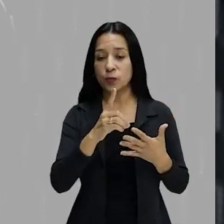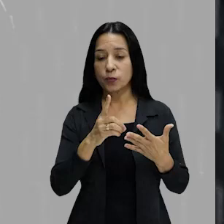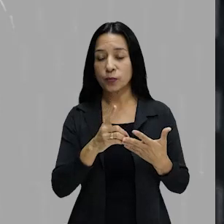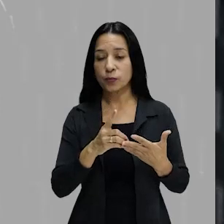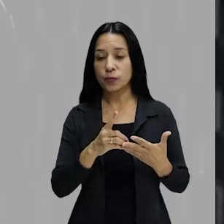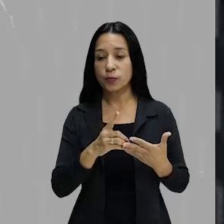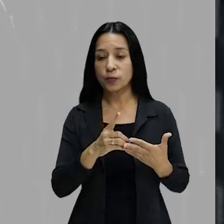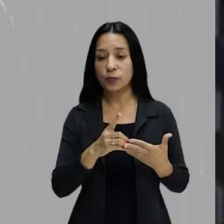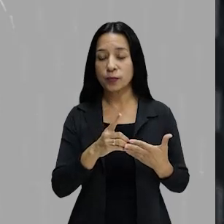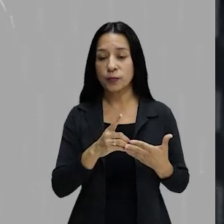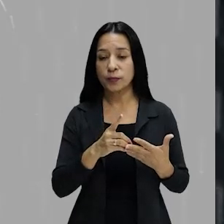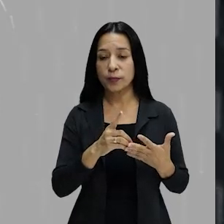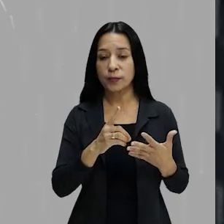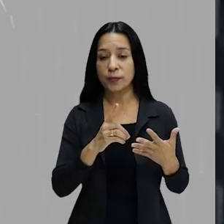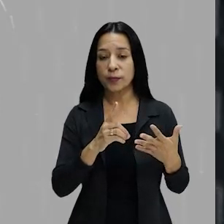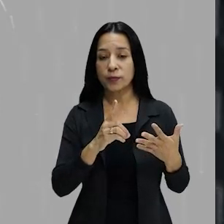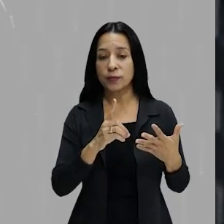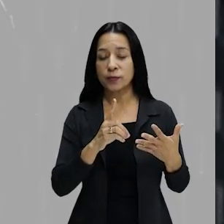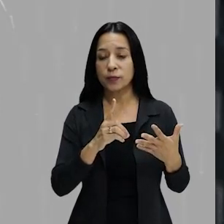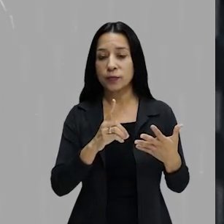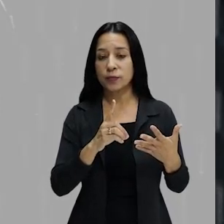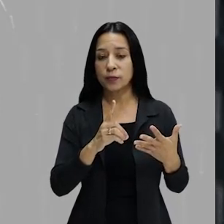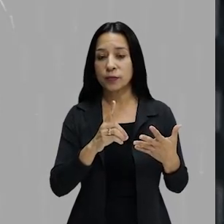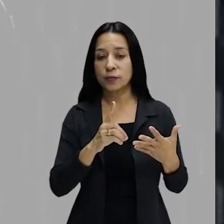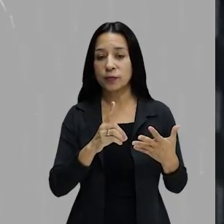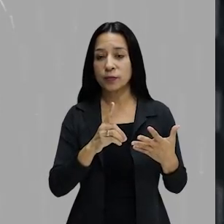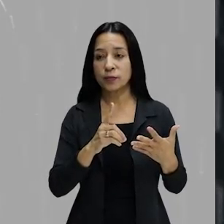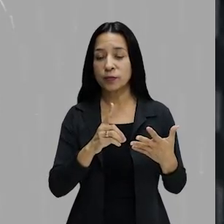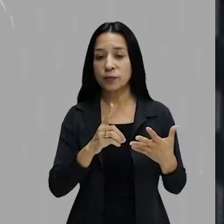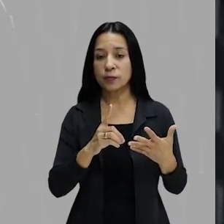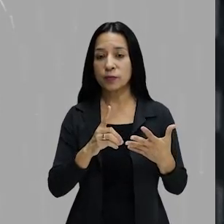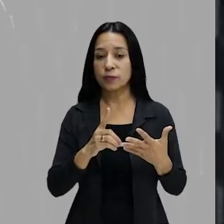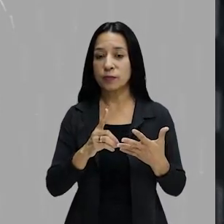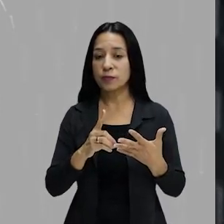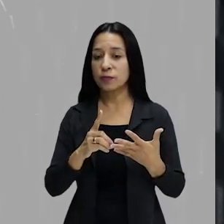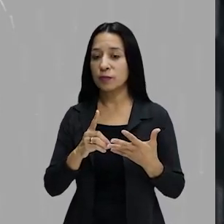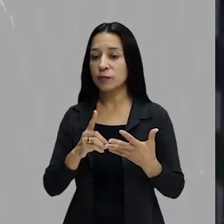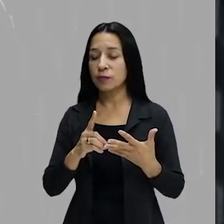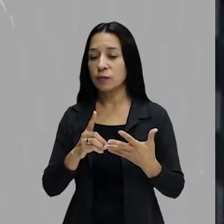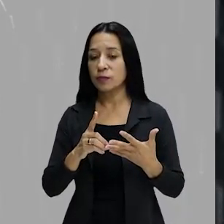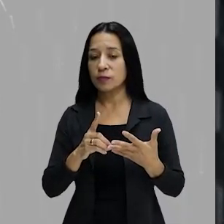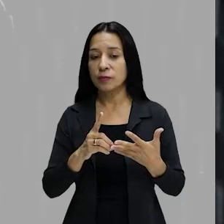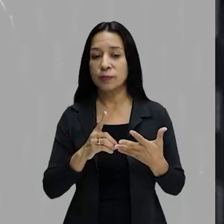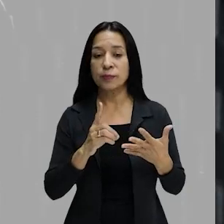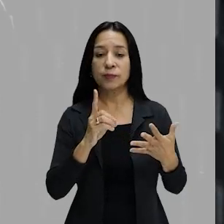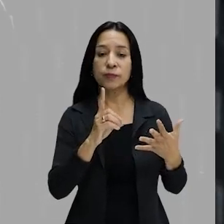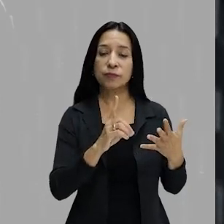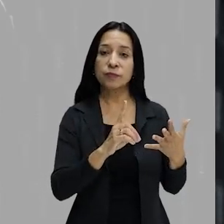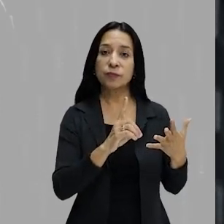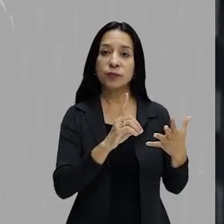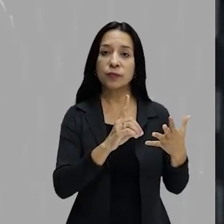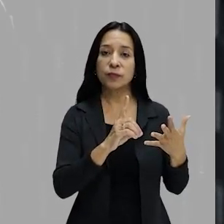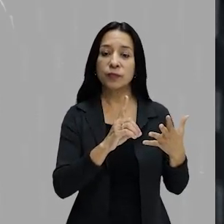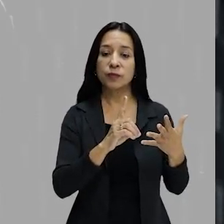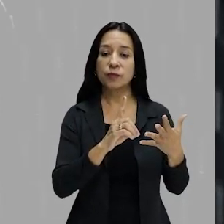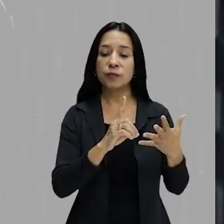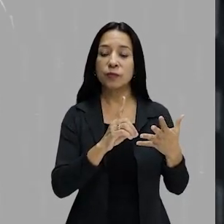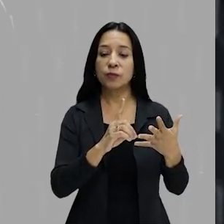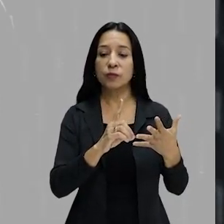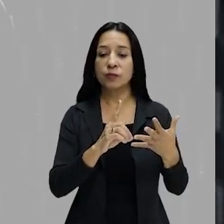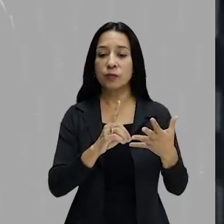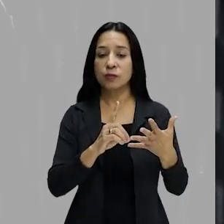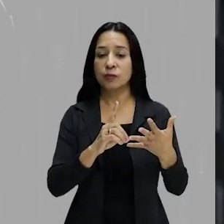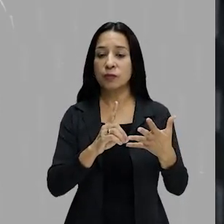especialista não concordará com a sua opinião, não adianta, por mais que você insista. Não